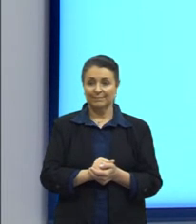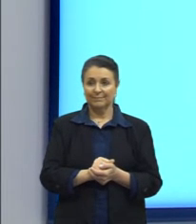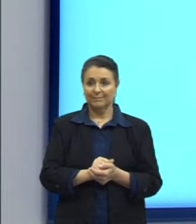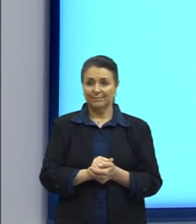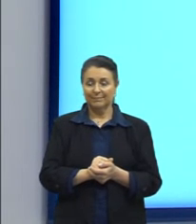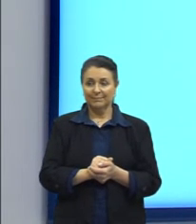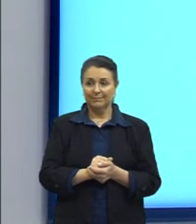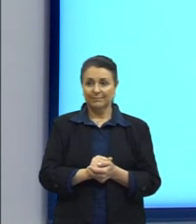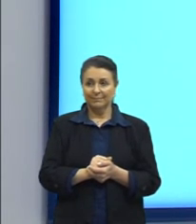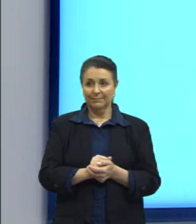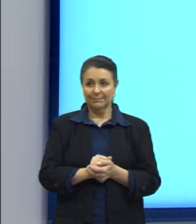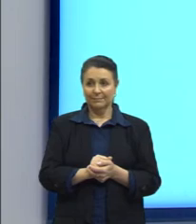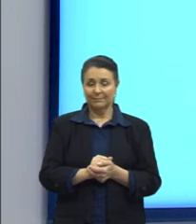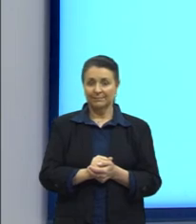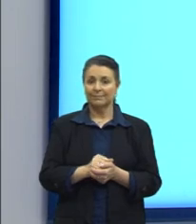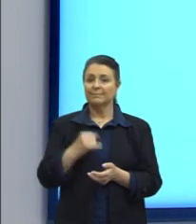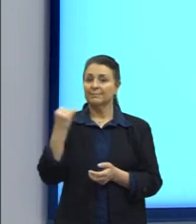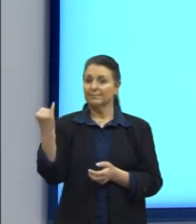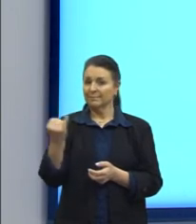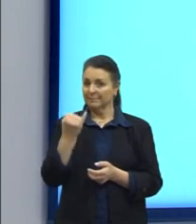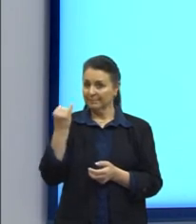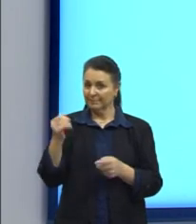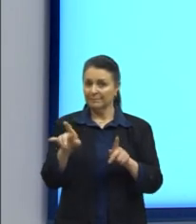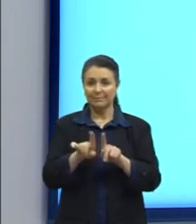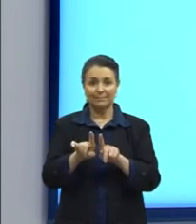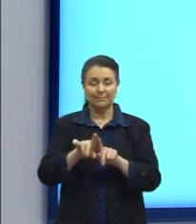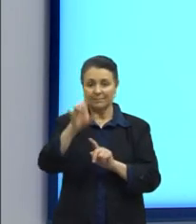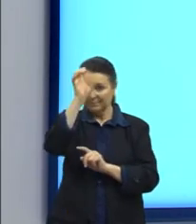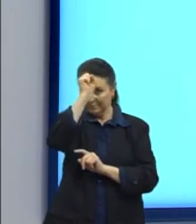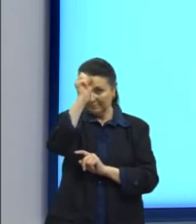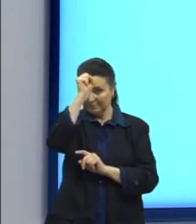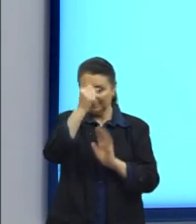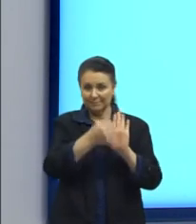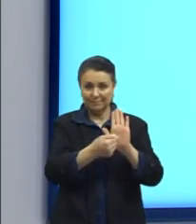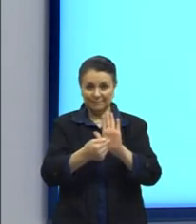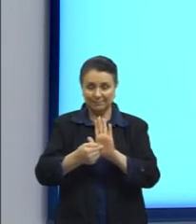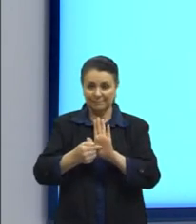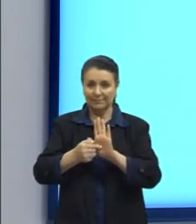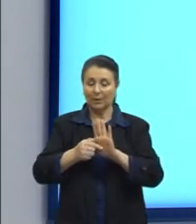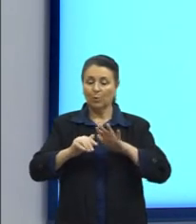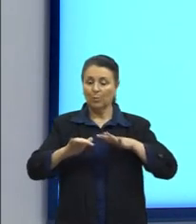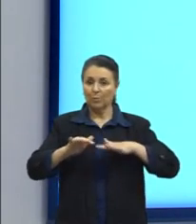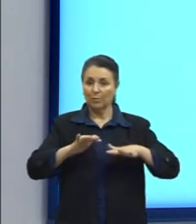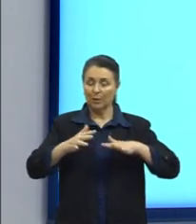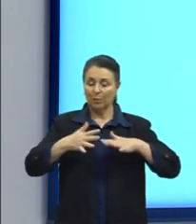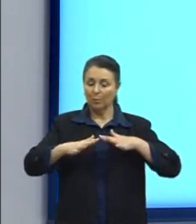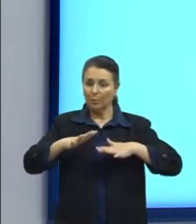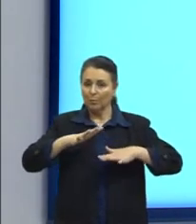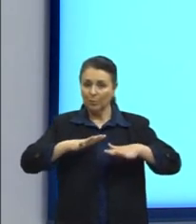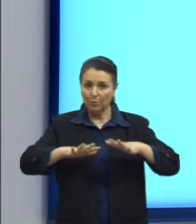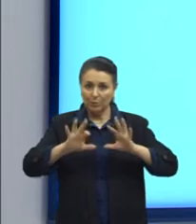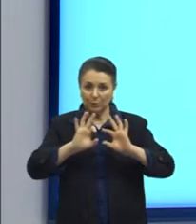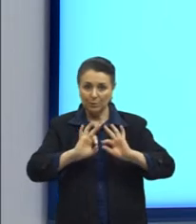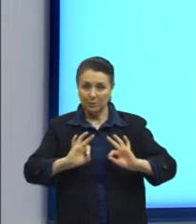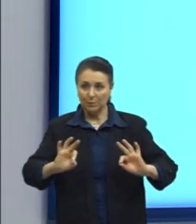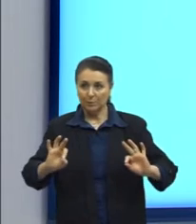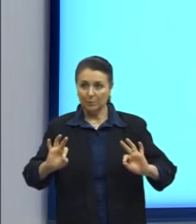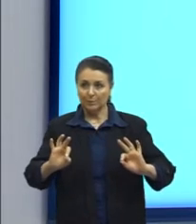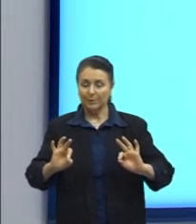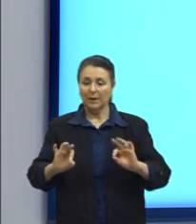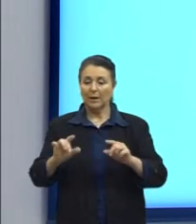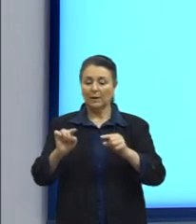bom o que é importante para mim aqui fazer né para mostrar o movimento harmônico simples é eu marcar esses pontos aqui